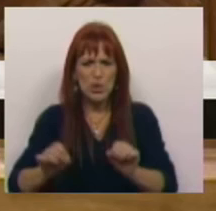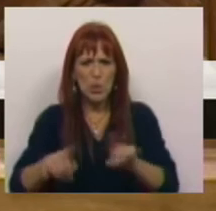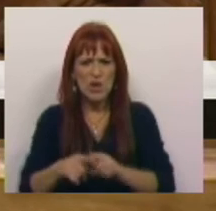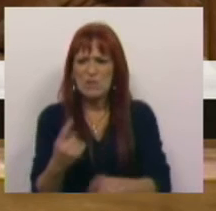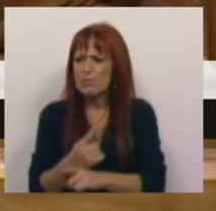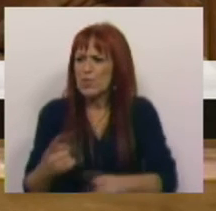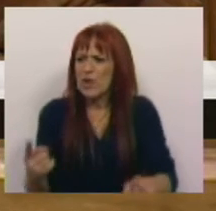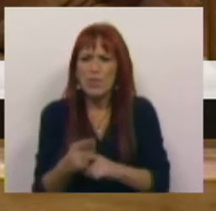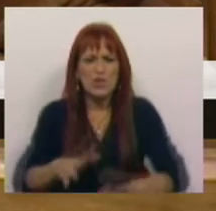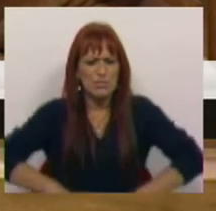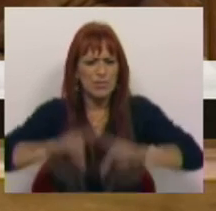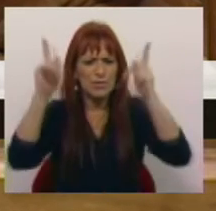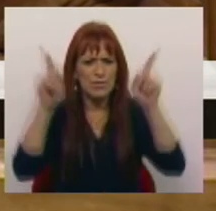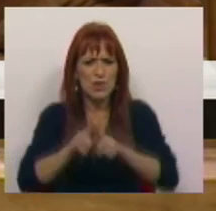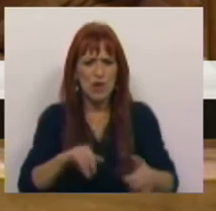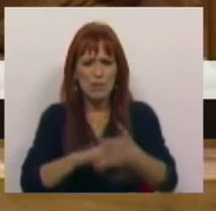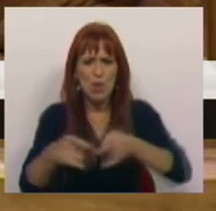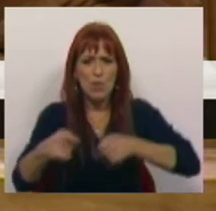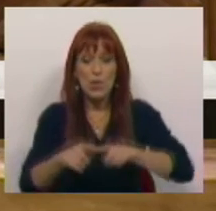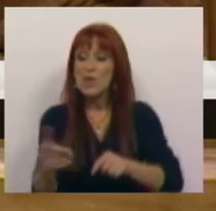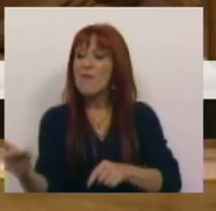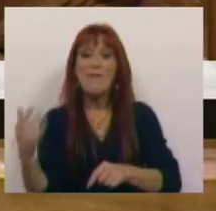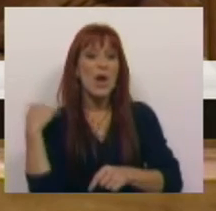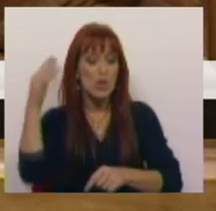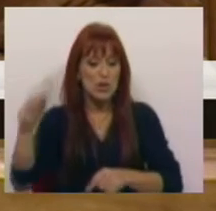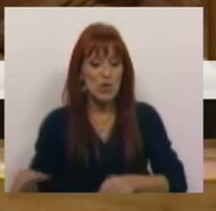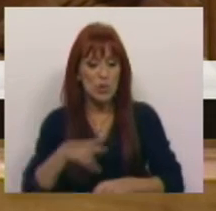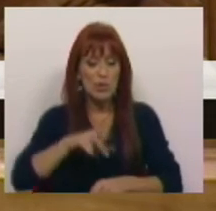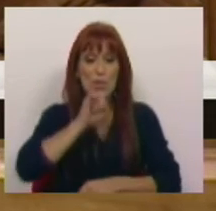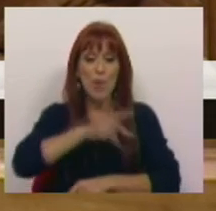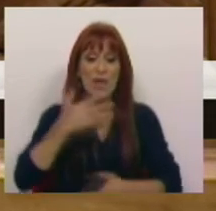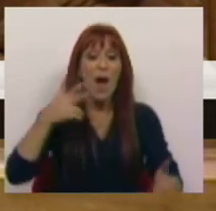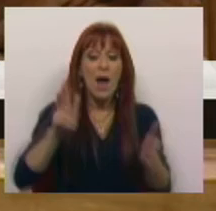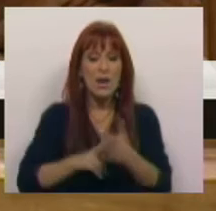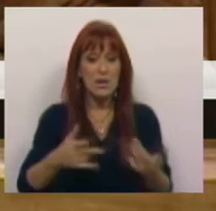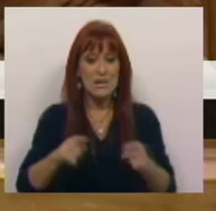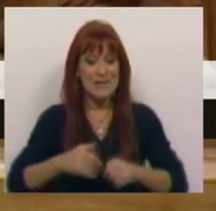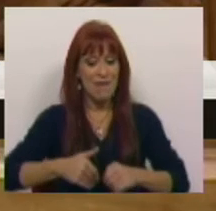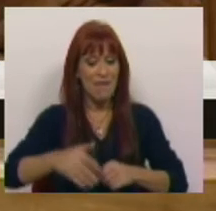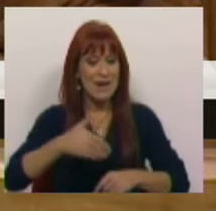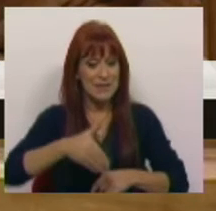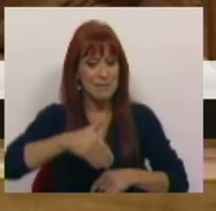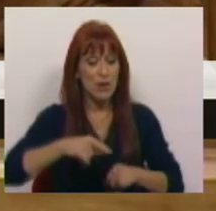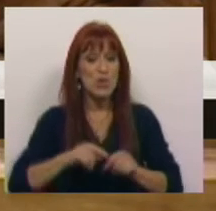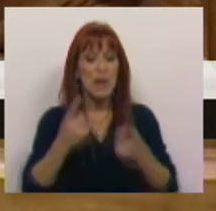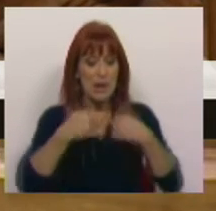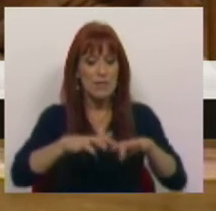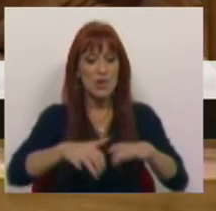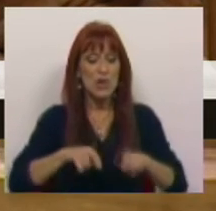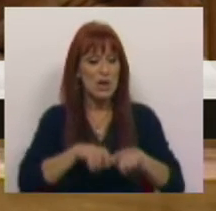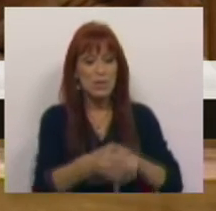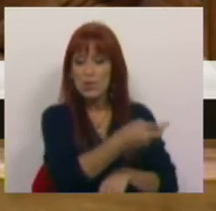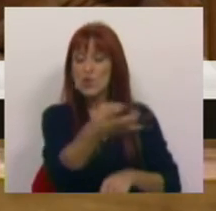nem justificações para o desenvolvimento das concessões remanescentes no litoral português, pode ser aprovado. E nas próximas semanas, este plenário de